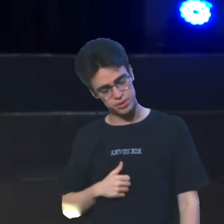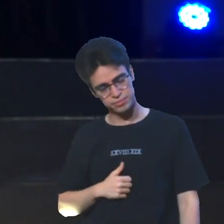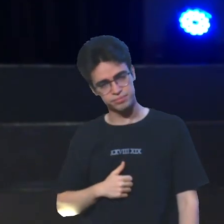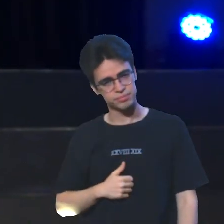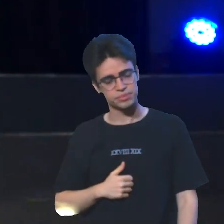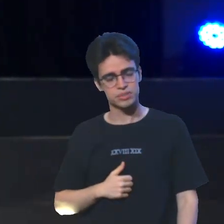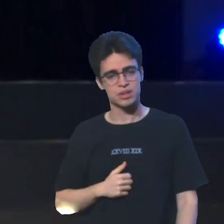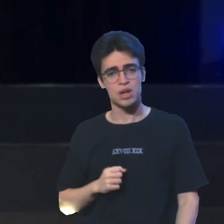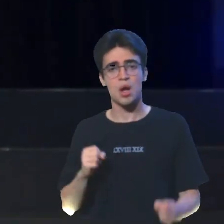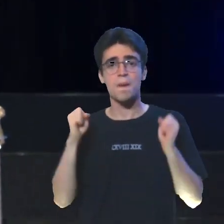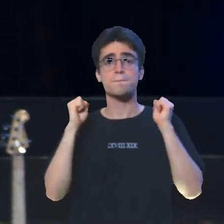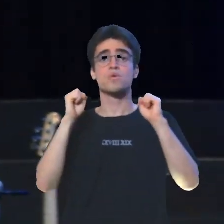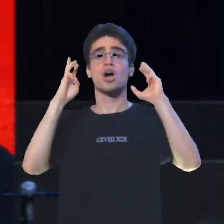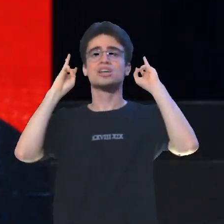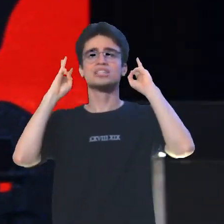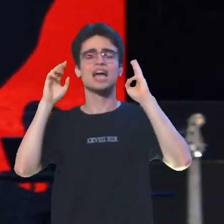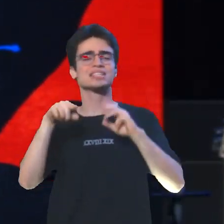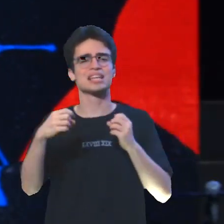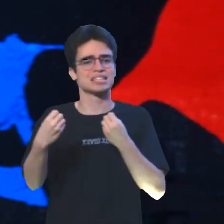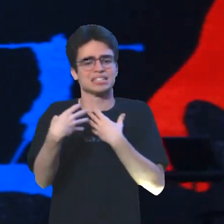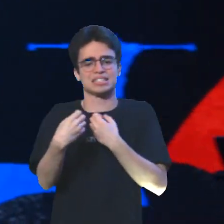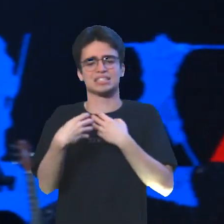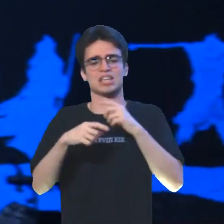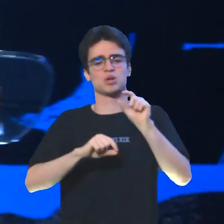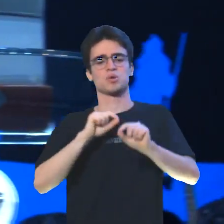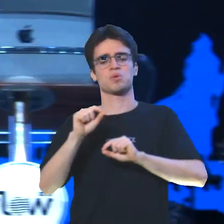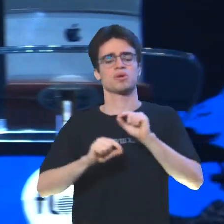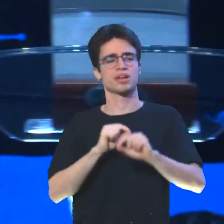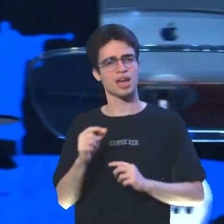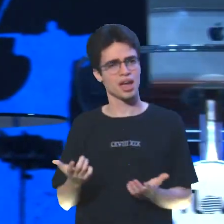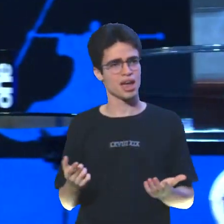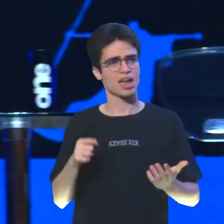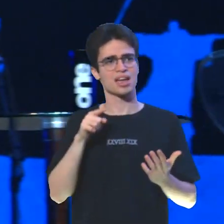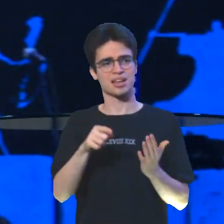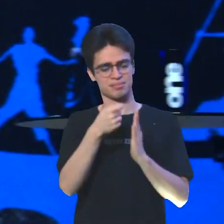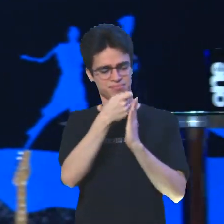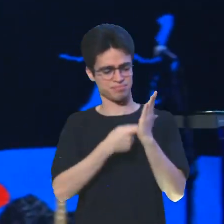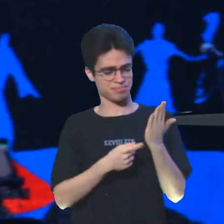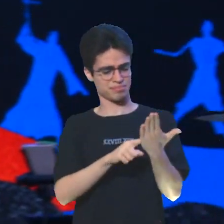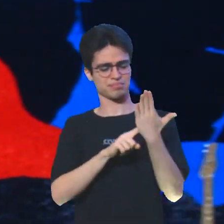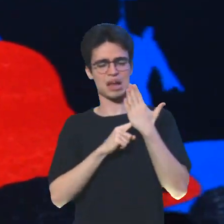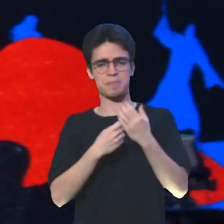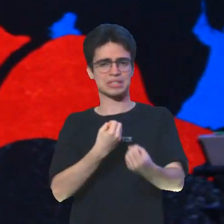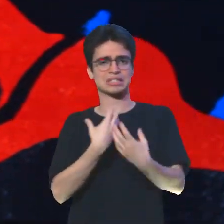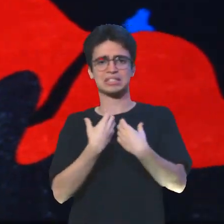O que Moisés está nos ensinando aqui, gente? O que essa passagem está nos ensinando aqui?